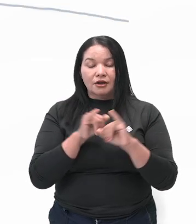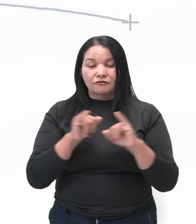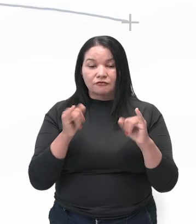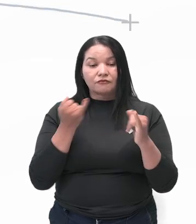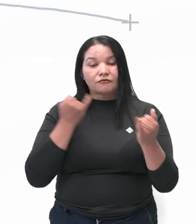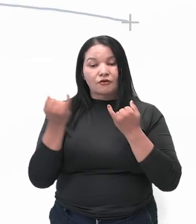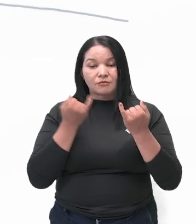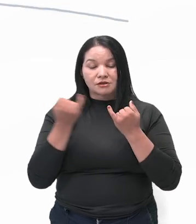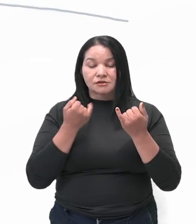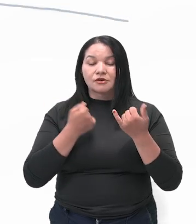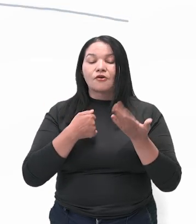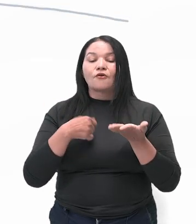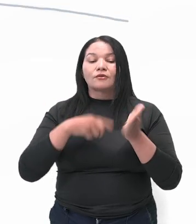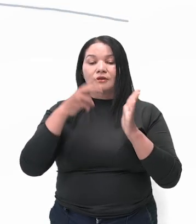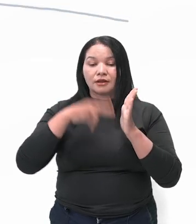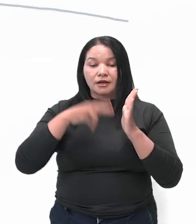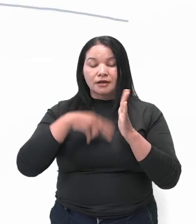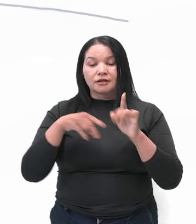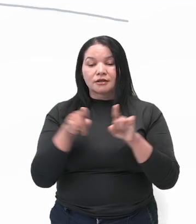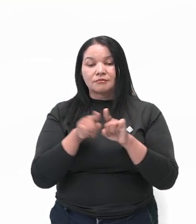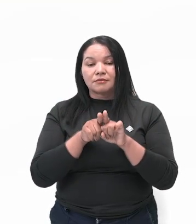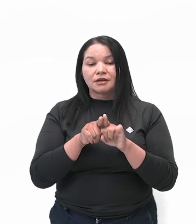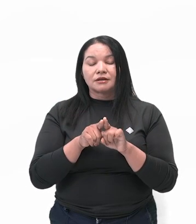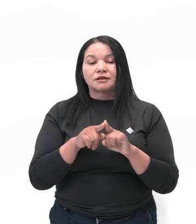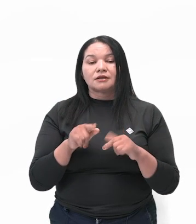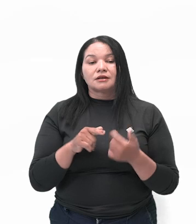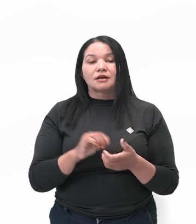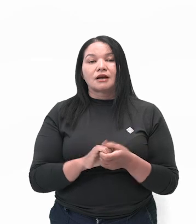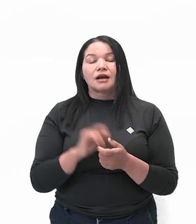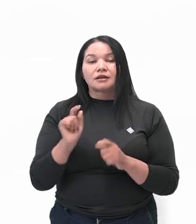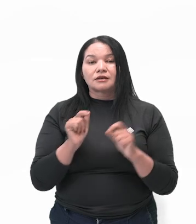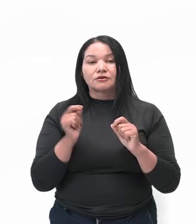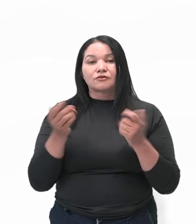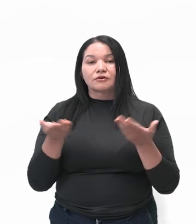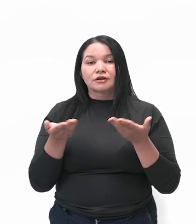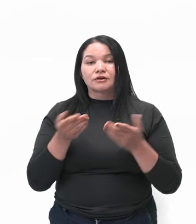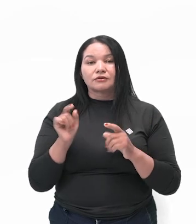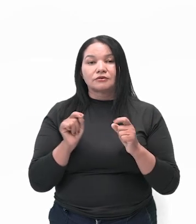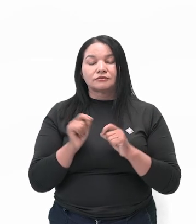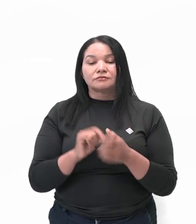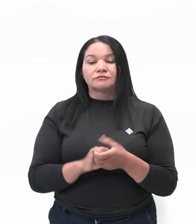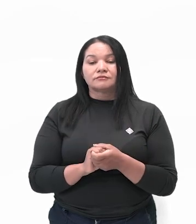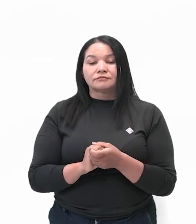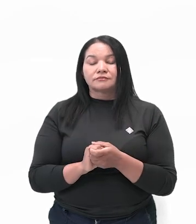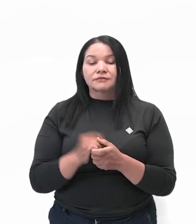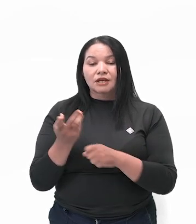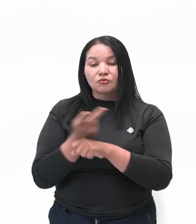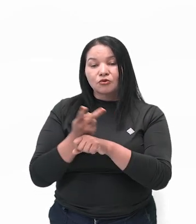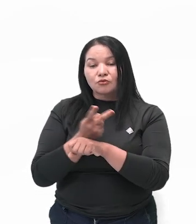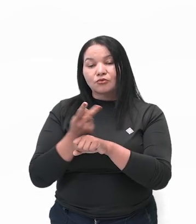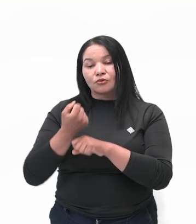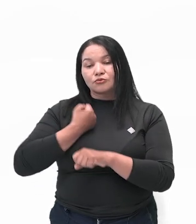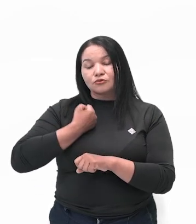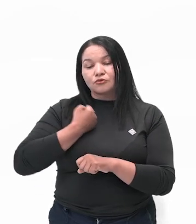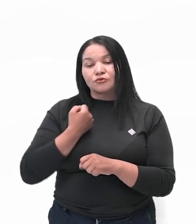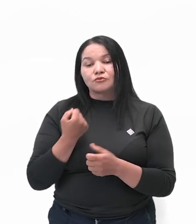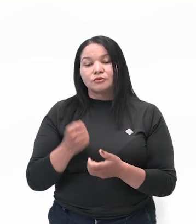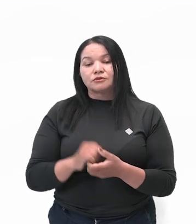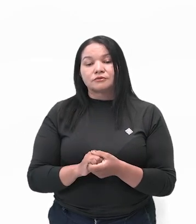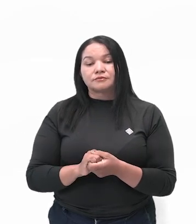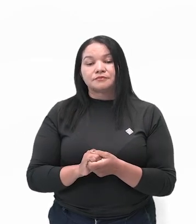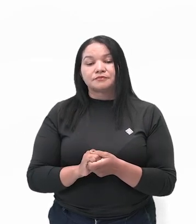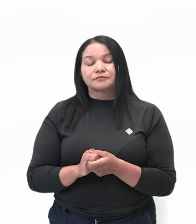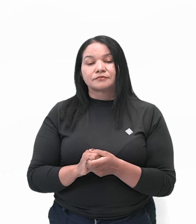finalzinho dele, ok? O que mais você vai fazer? Você vai procurar números,